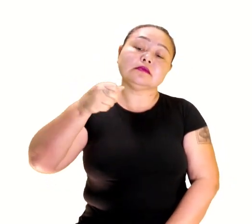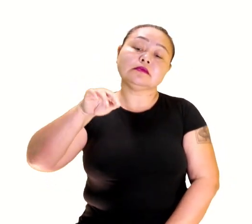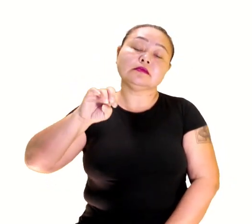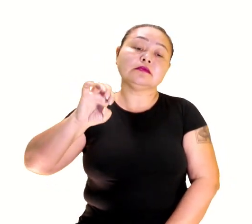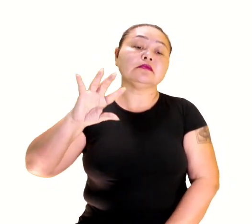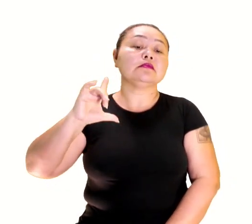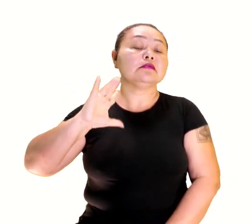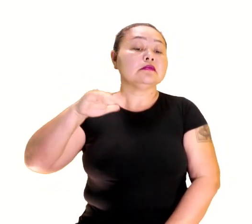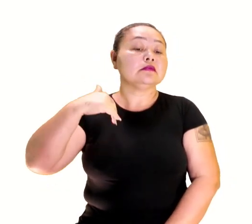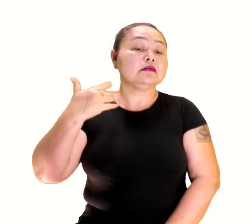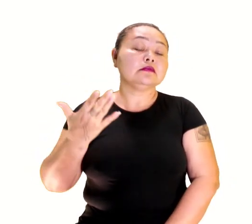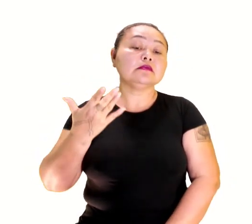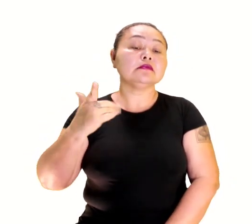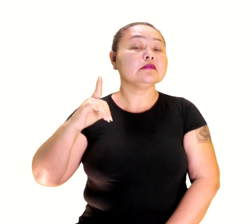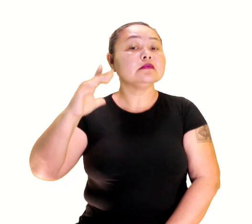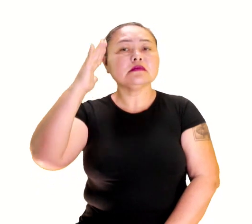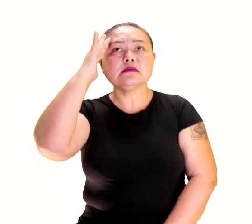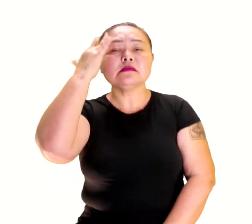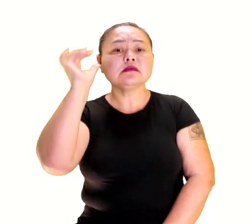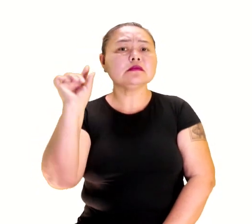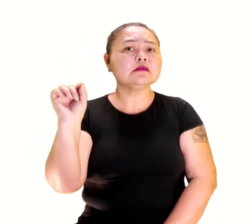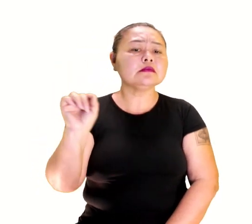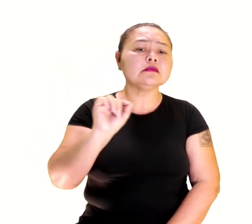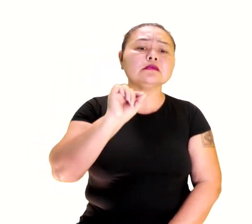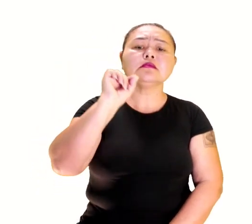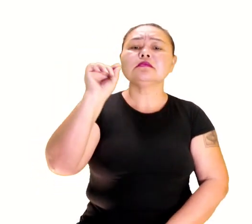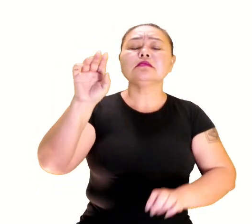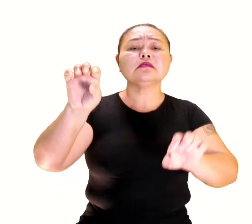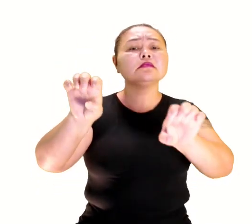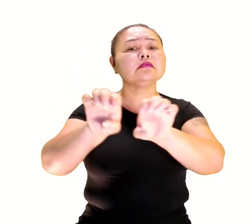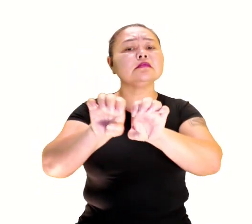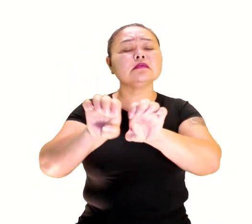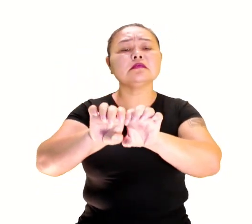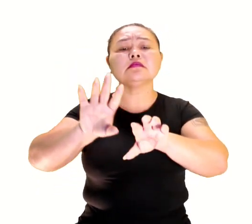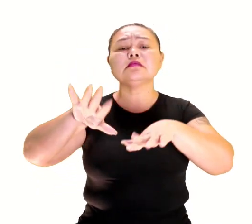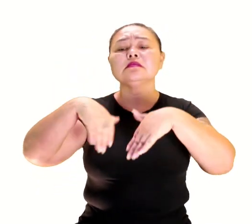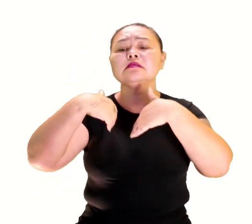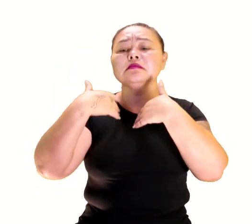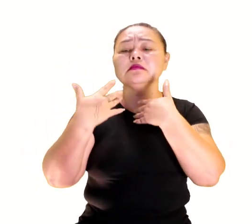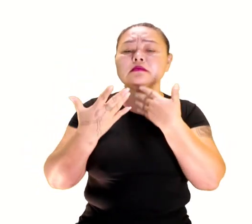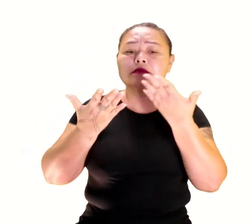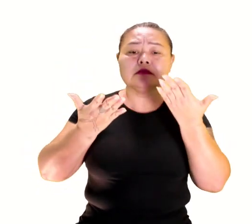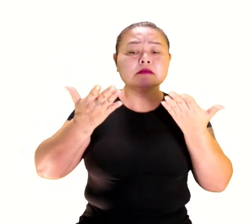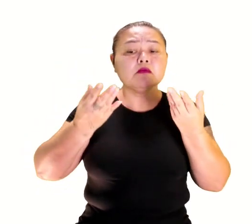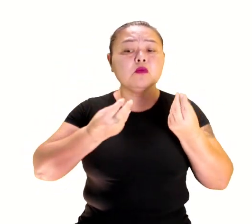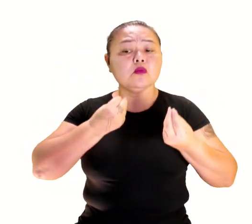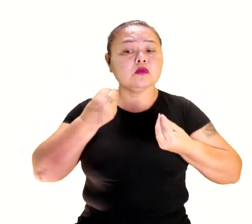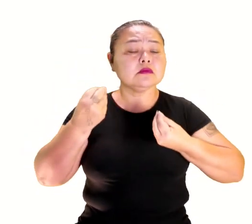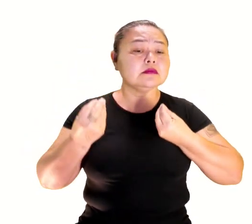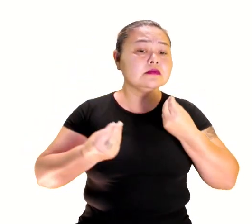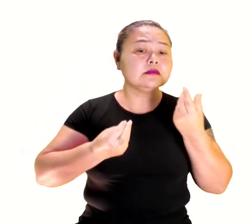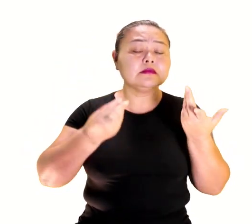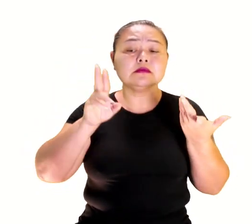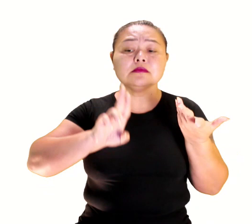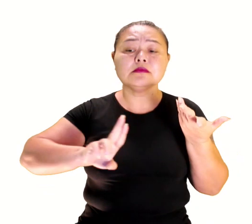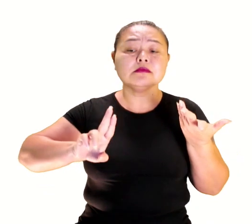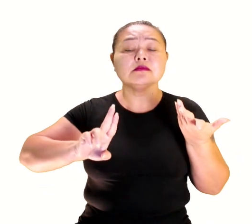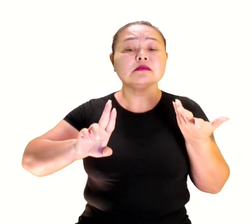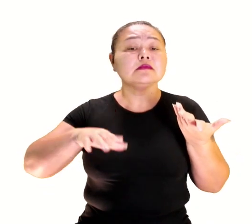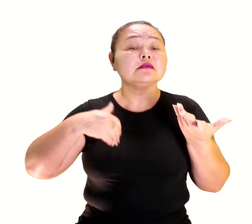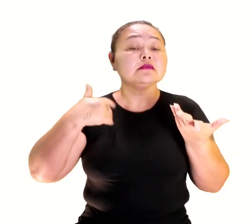aquela parte que você tem que entender o que é a equação, o que é o método da balança, como que eu vou usar esse